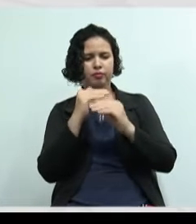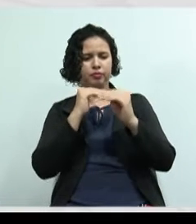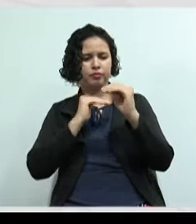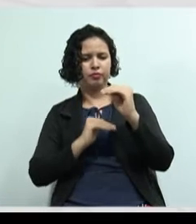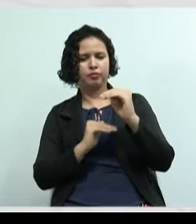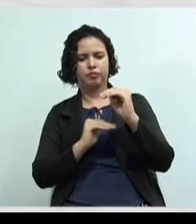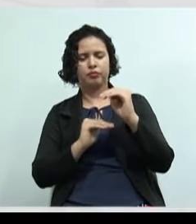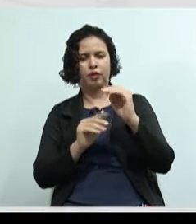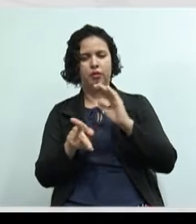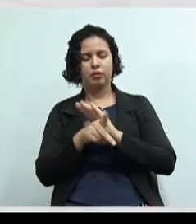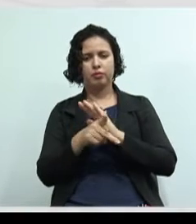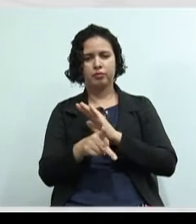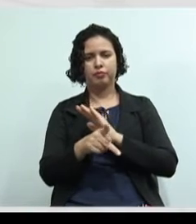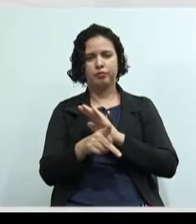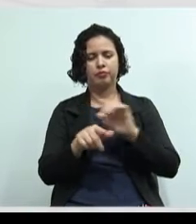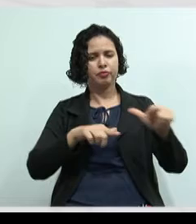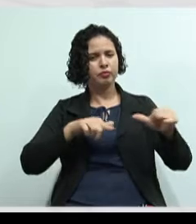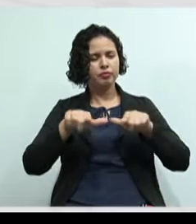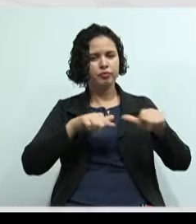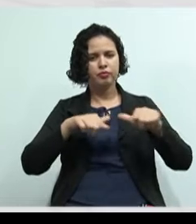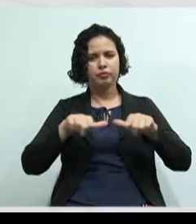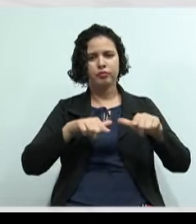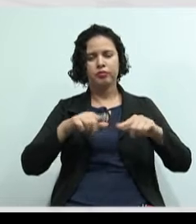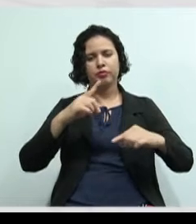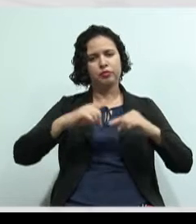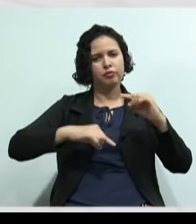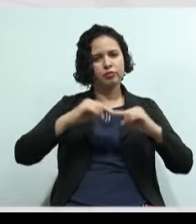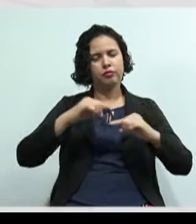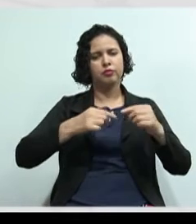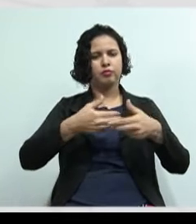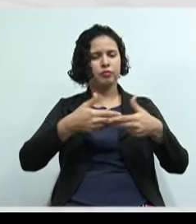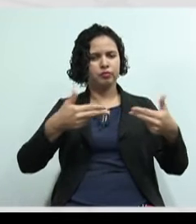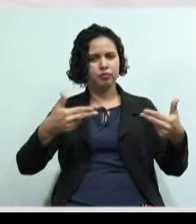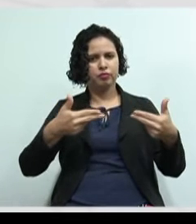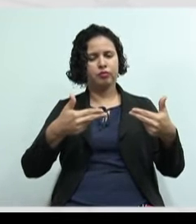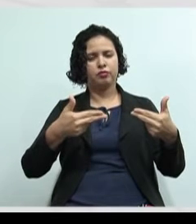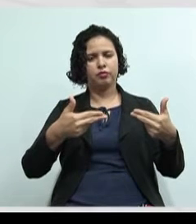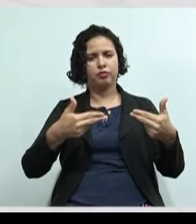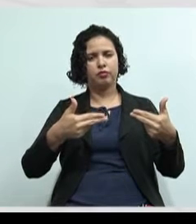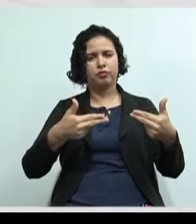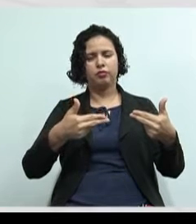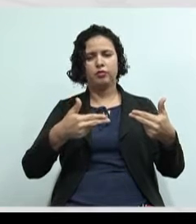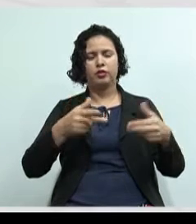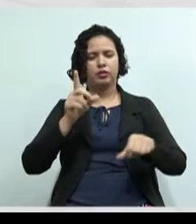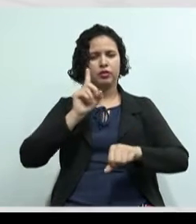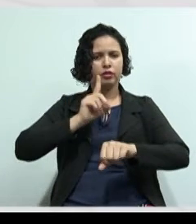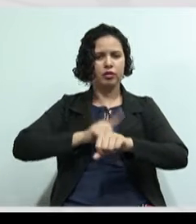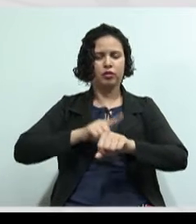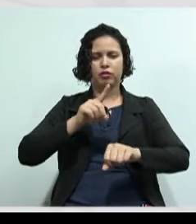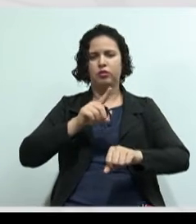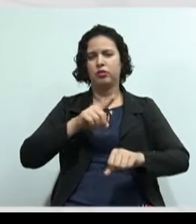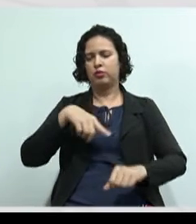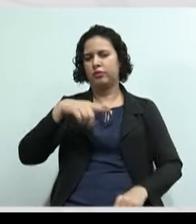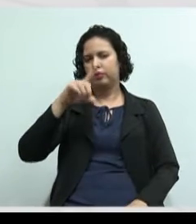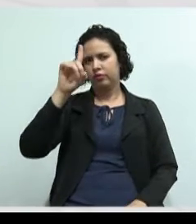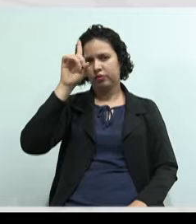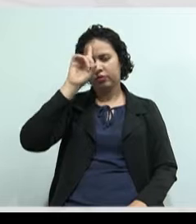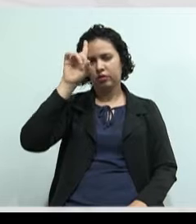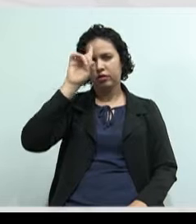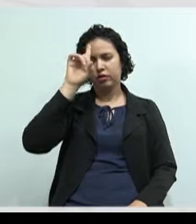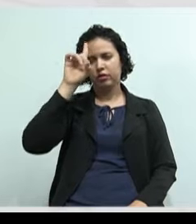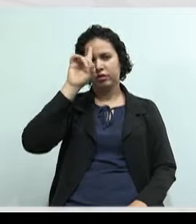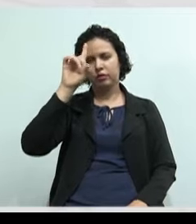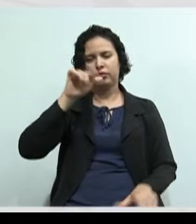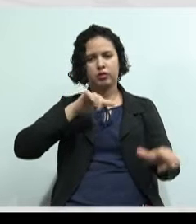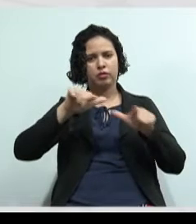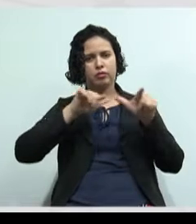refere-se especificamente às tarefas e operações realizadas no nível, é de caráter imediato, tá? É aquela rotina do dia a dia, tá? Porque